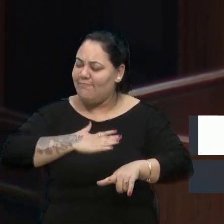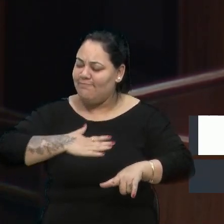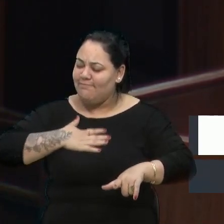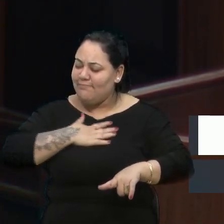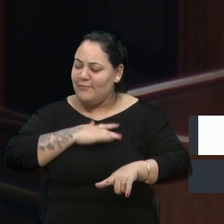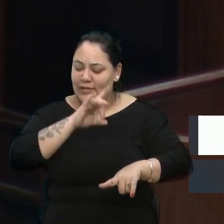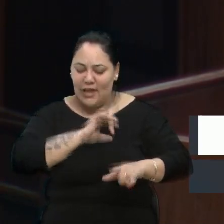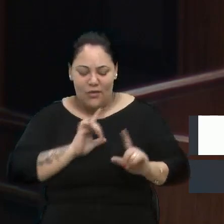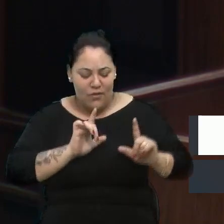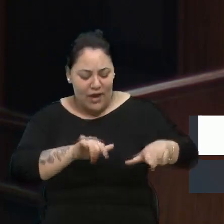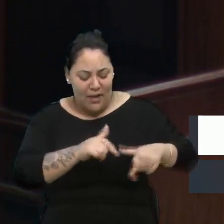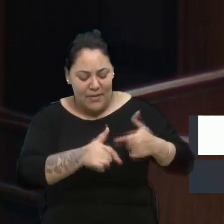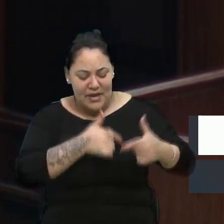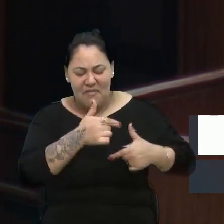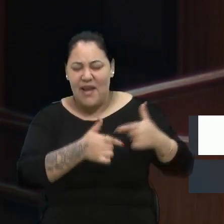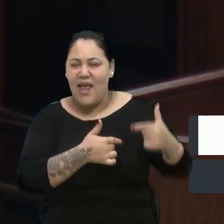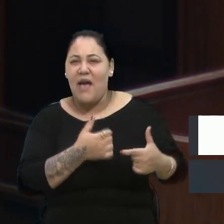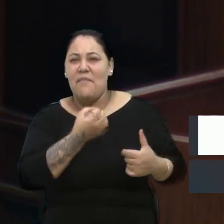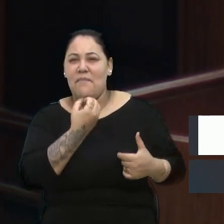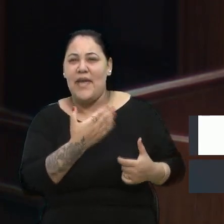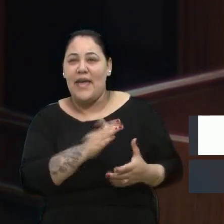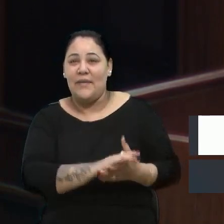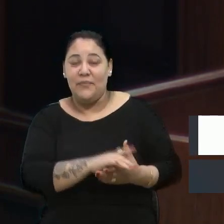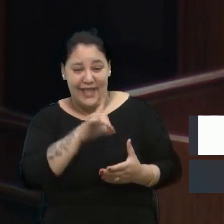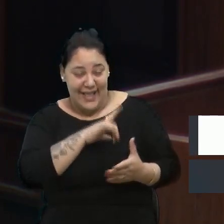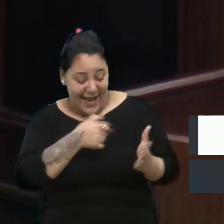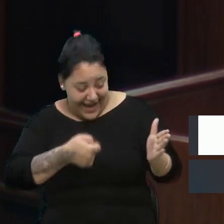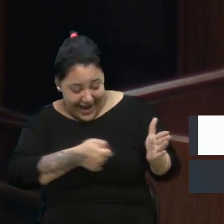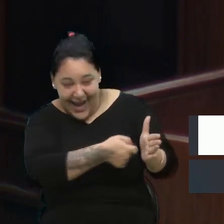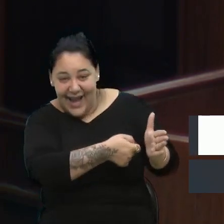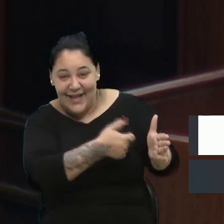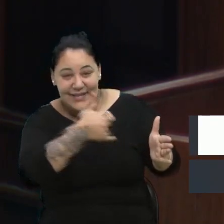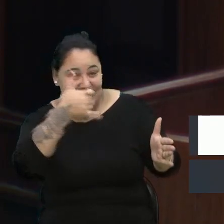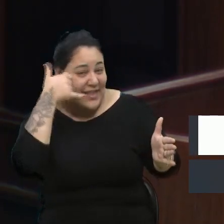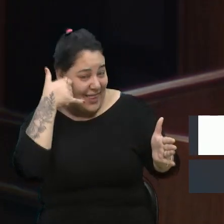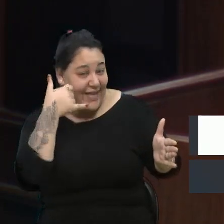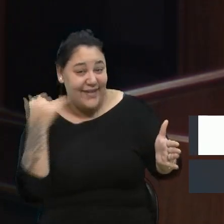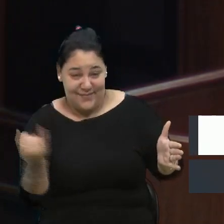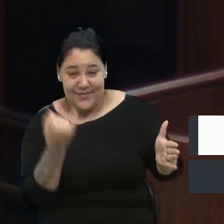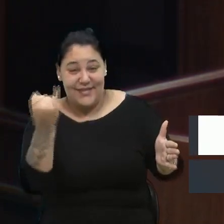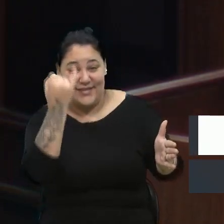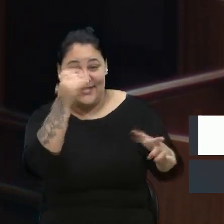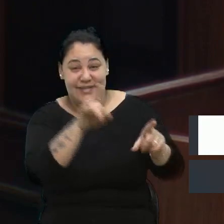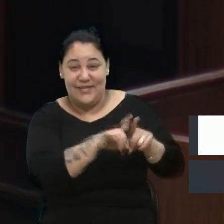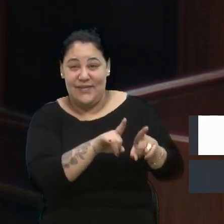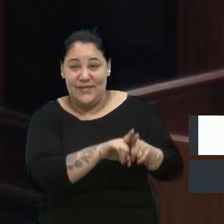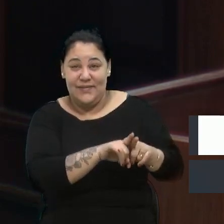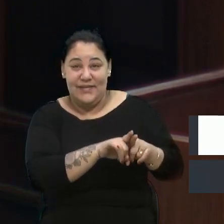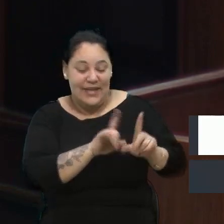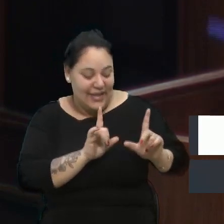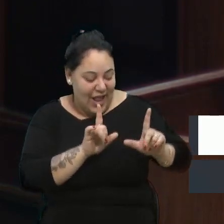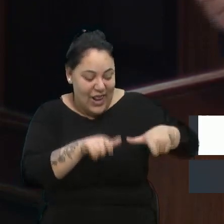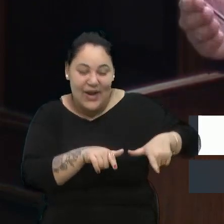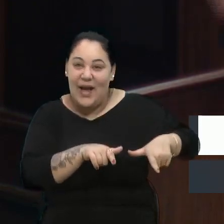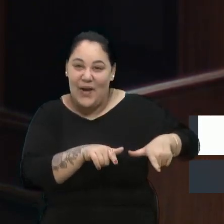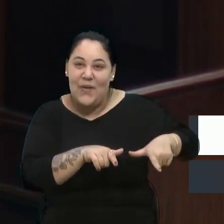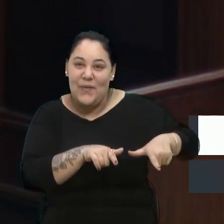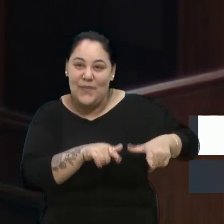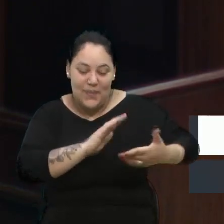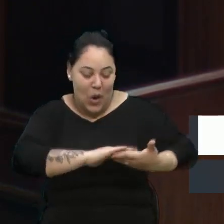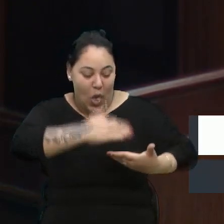tranquilo, tem carregador para celular, que isso é muito importante, né? Tem um local para a gente levar o nosso